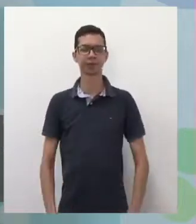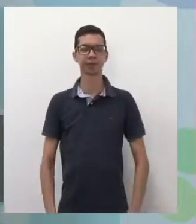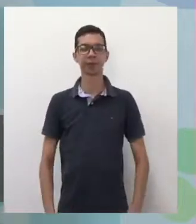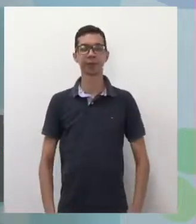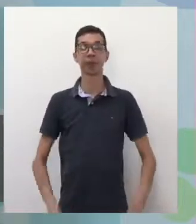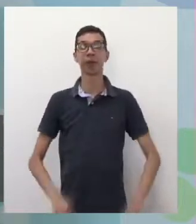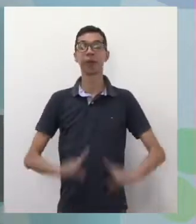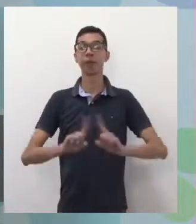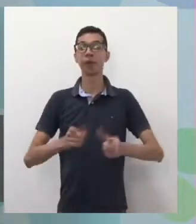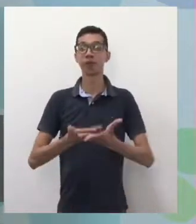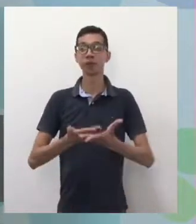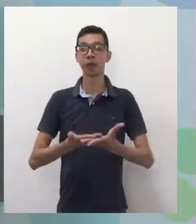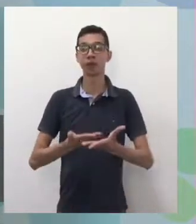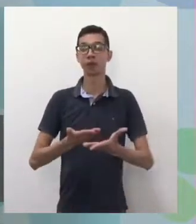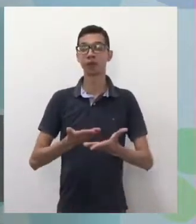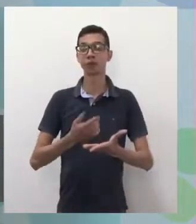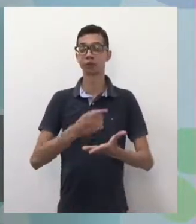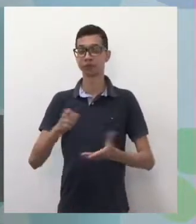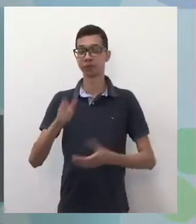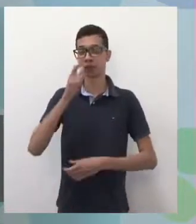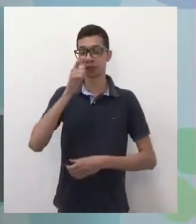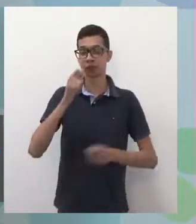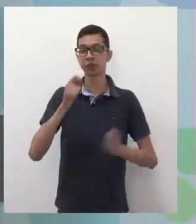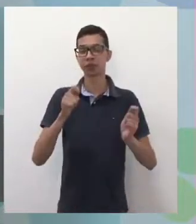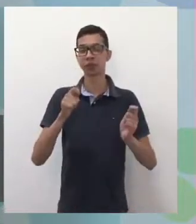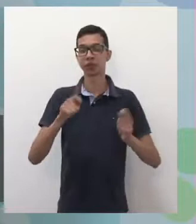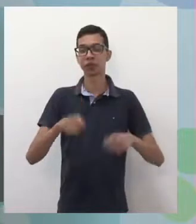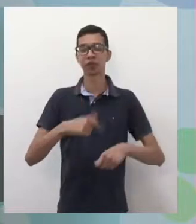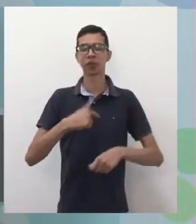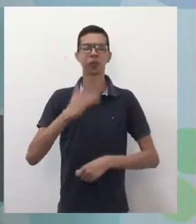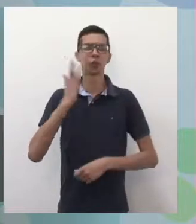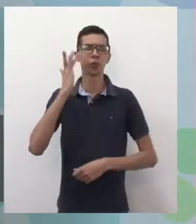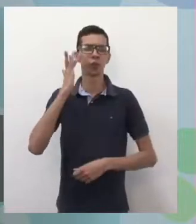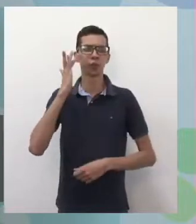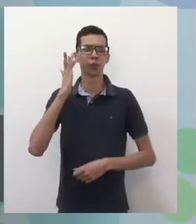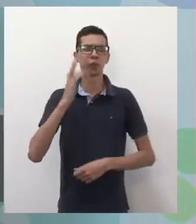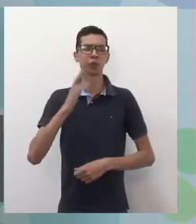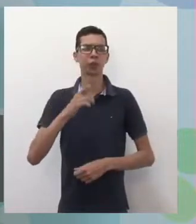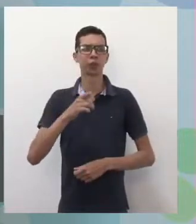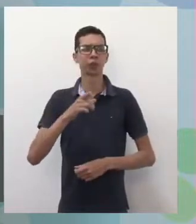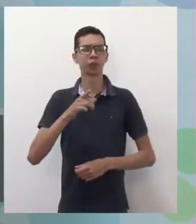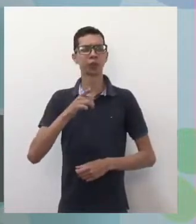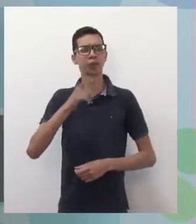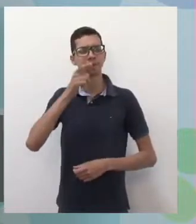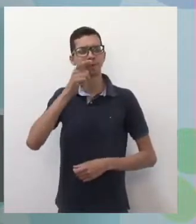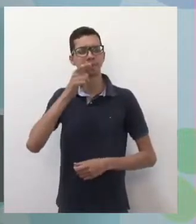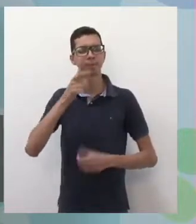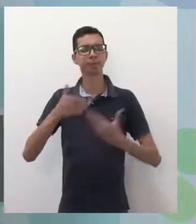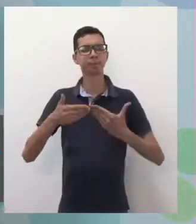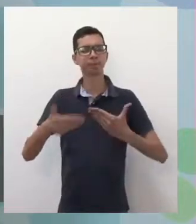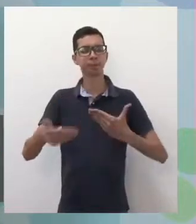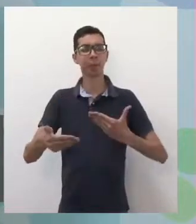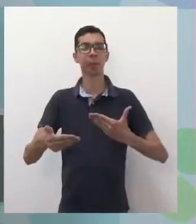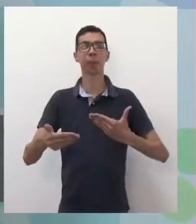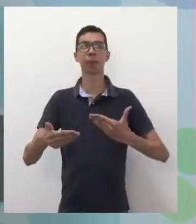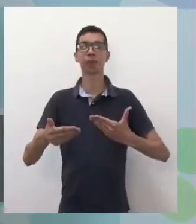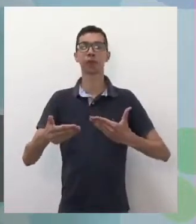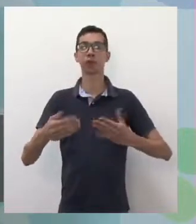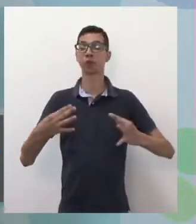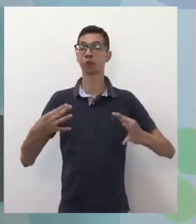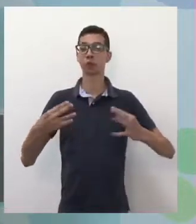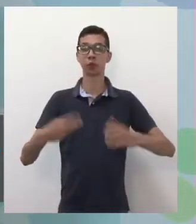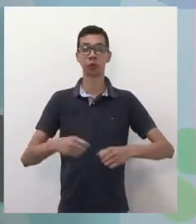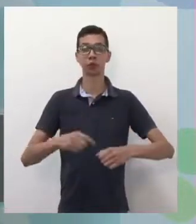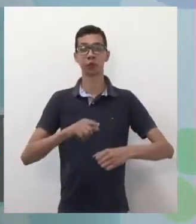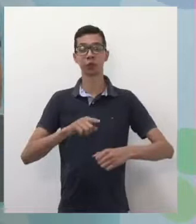está disponível aí, acho que está disponível para você nas redes aí, em todos os canais disponíveis, dá para